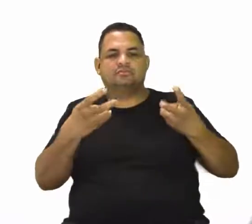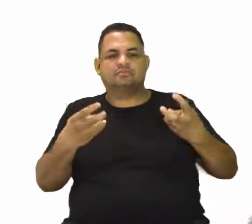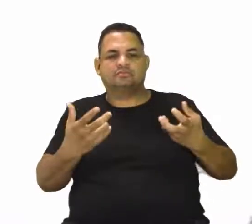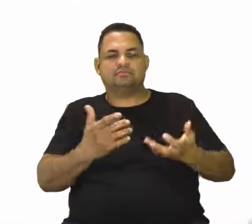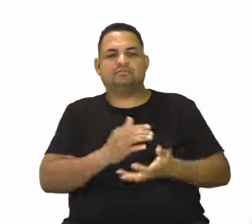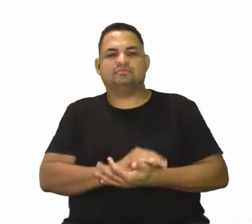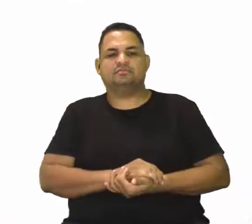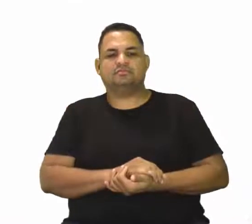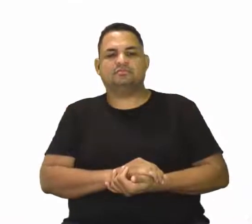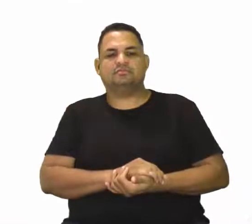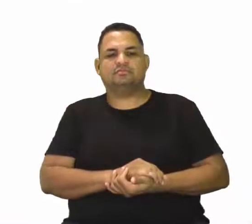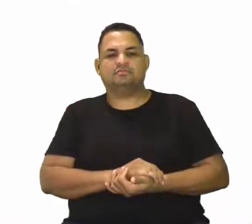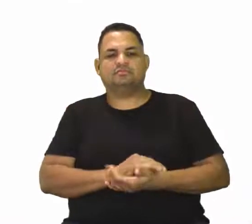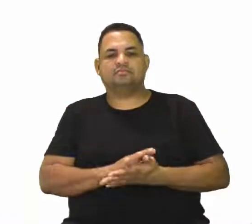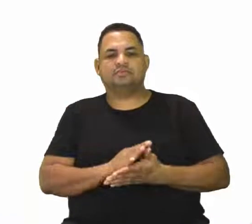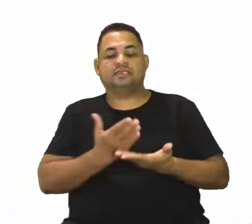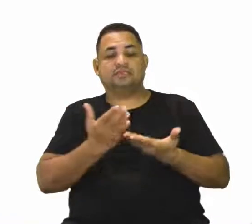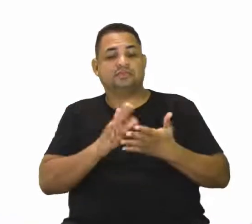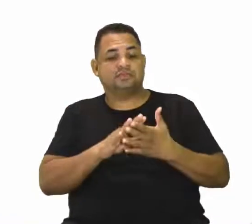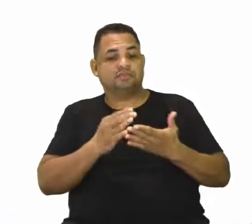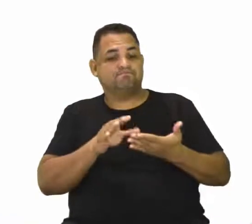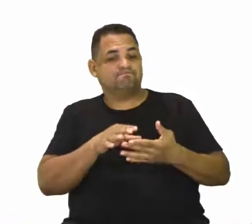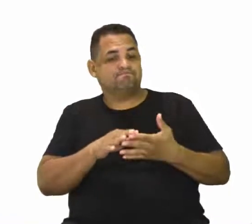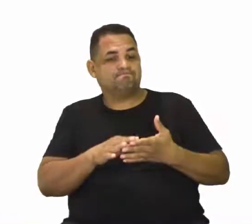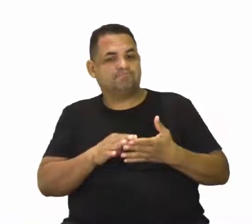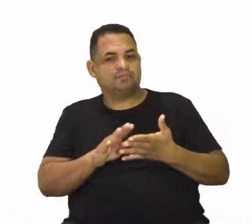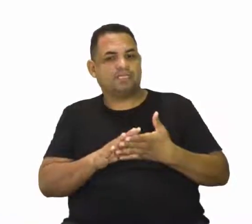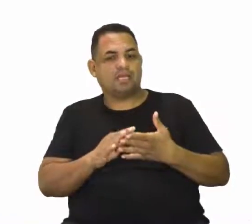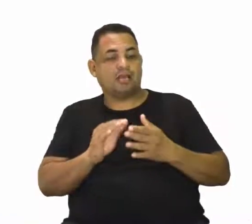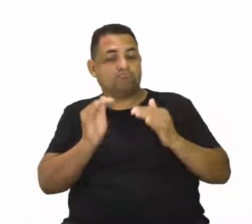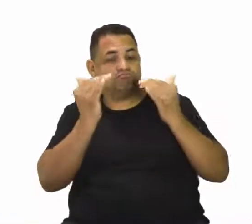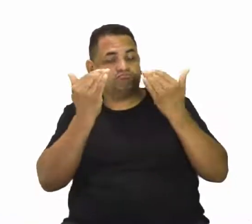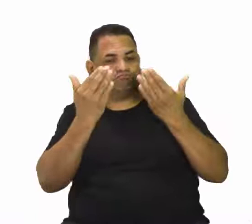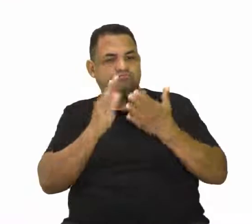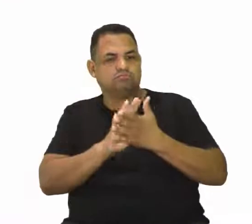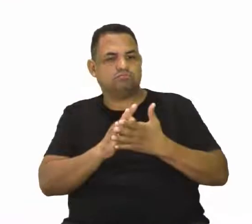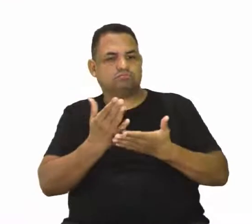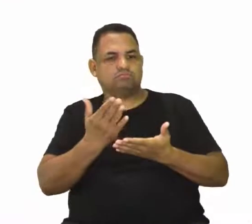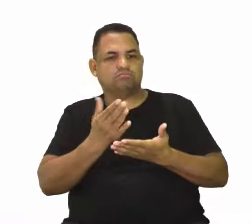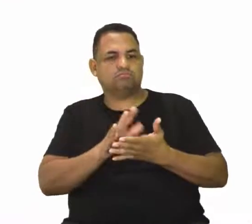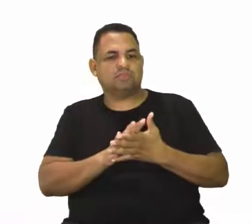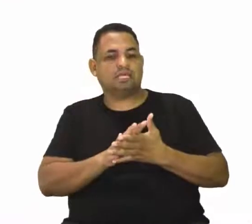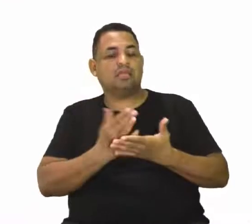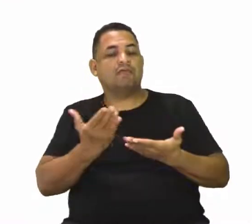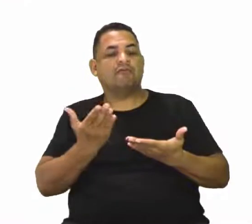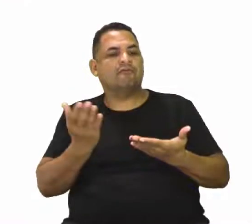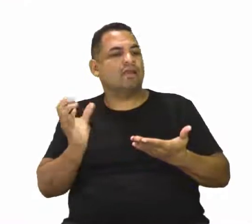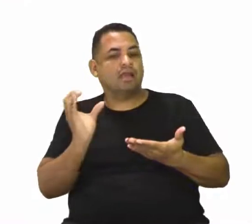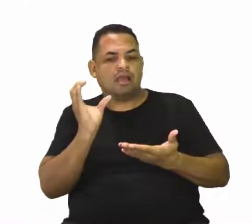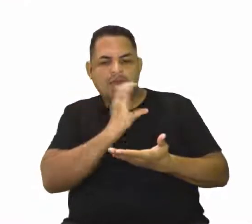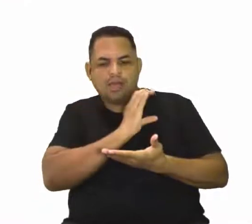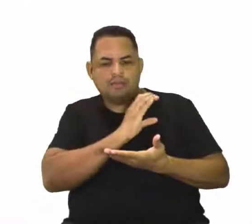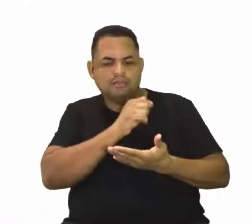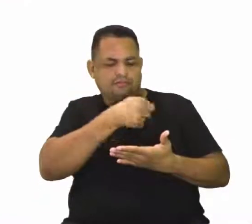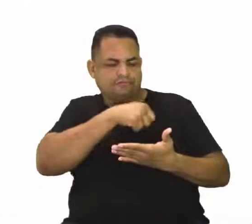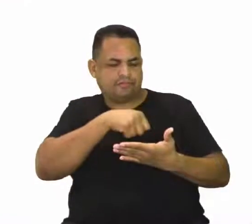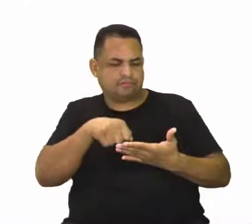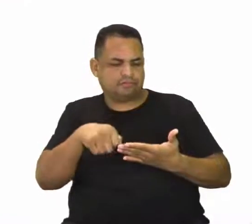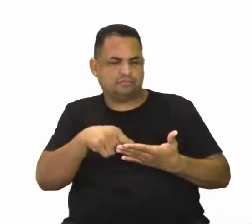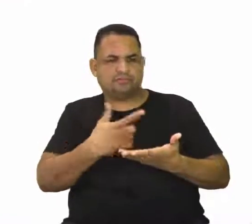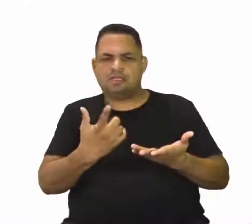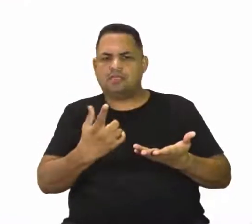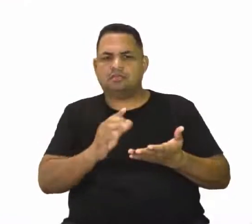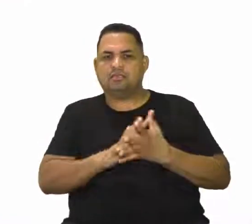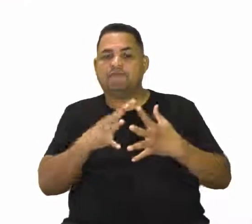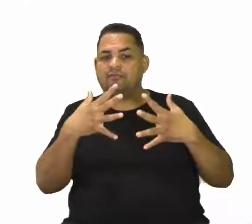é até para chamar tua atenção aluno que não vá com muita sede ao pote você